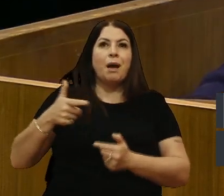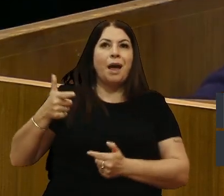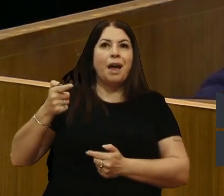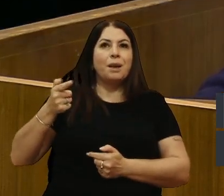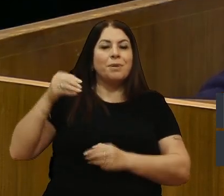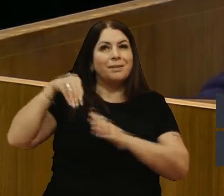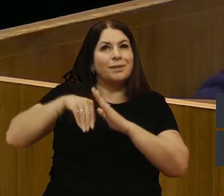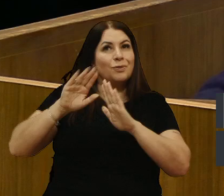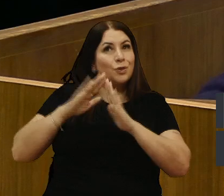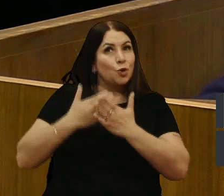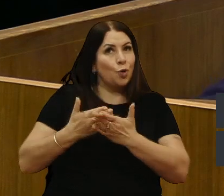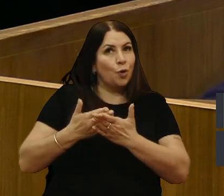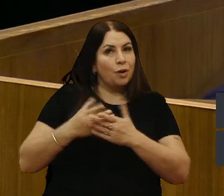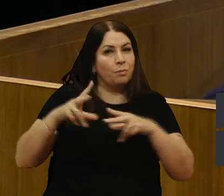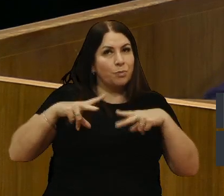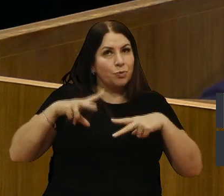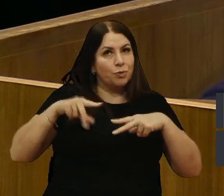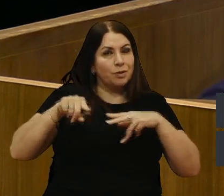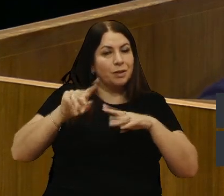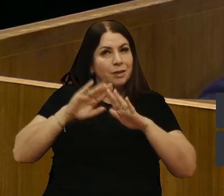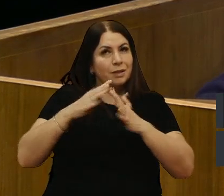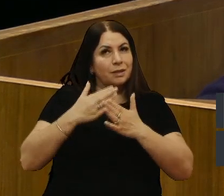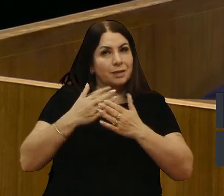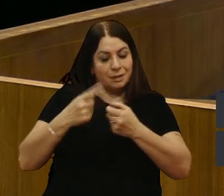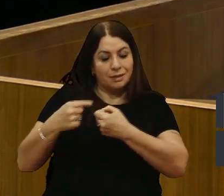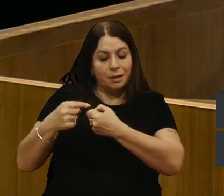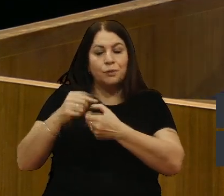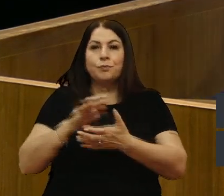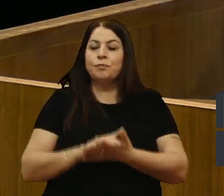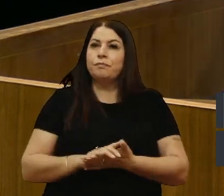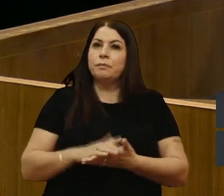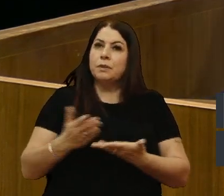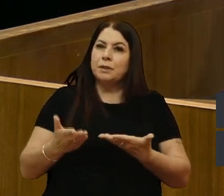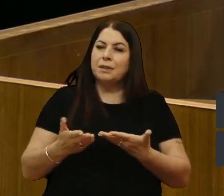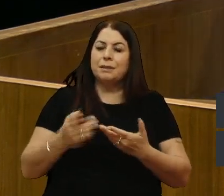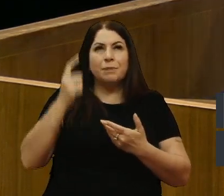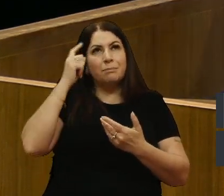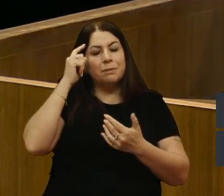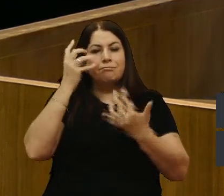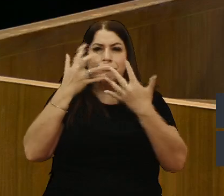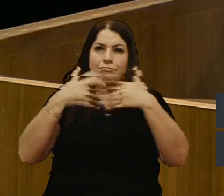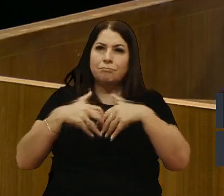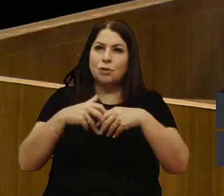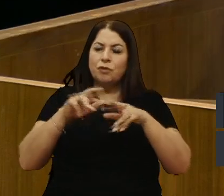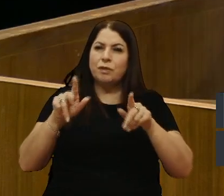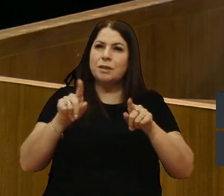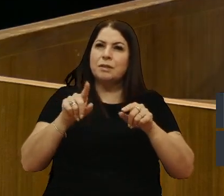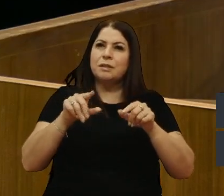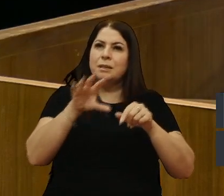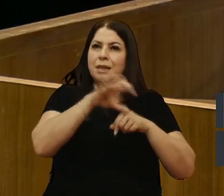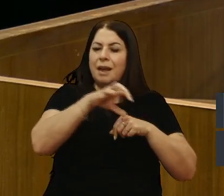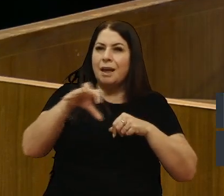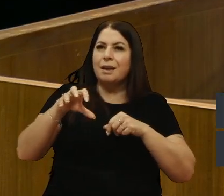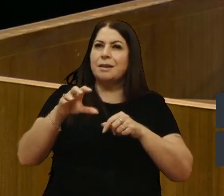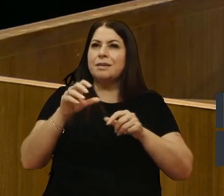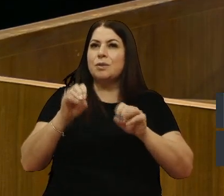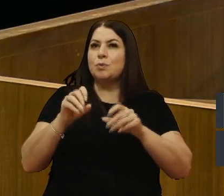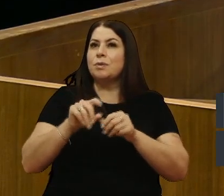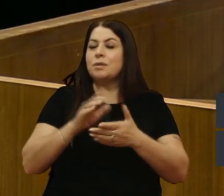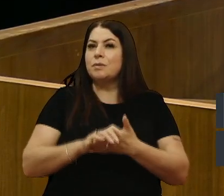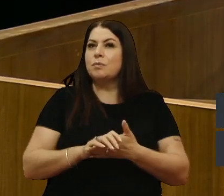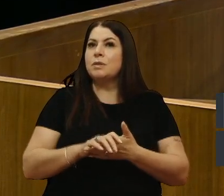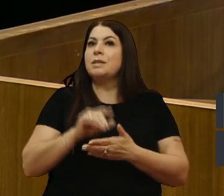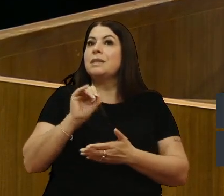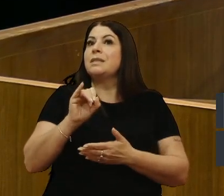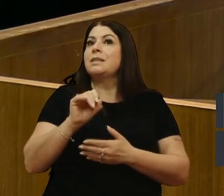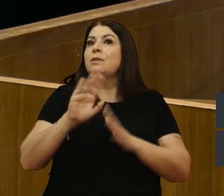uma escola privada aqui da nossa cidade. E a reflexão que eu fiz com várias pessoas da área da educação, senhor presidente, e se